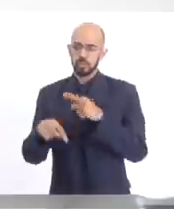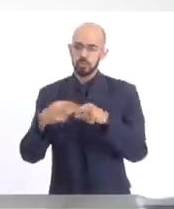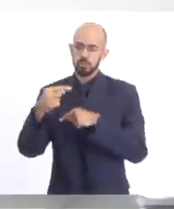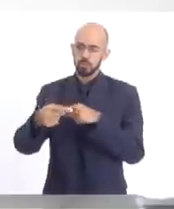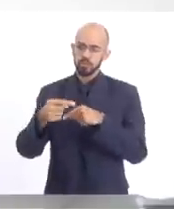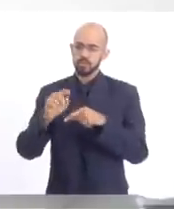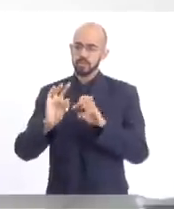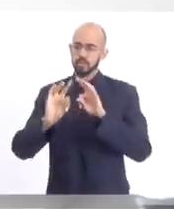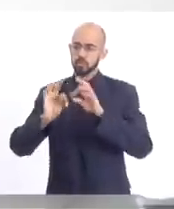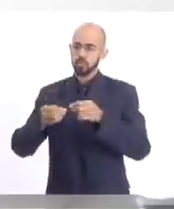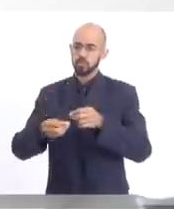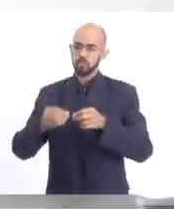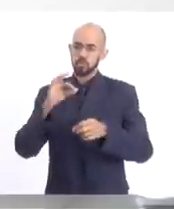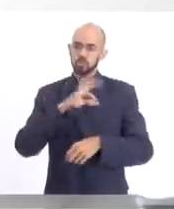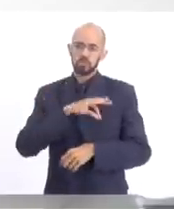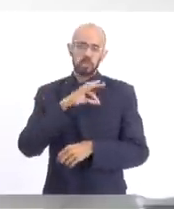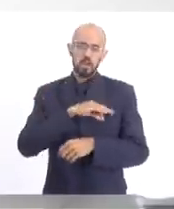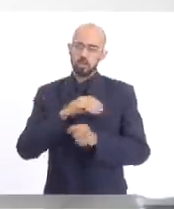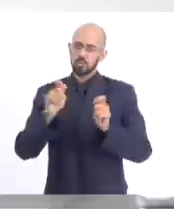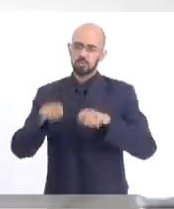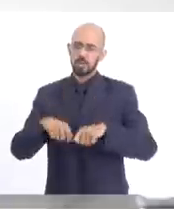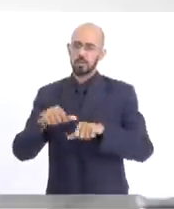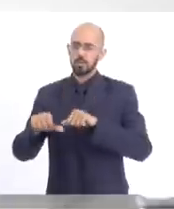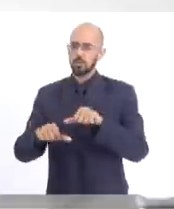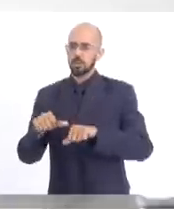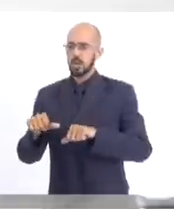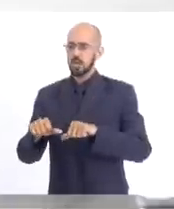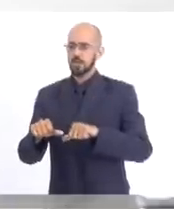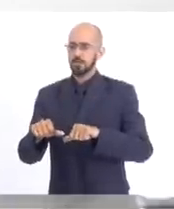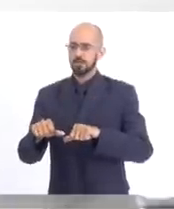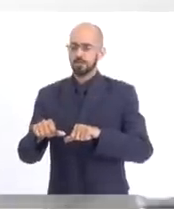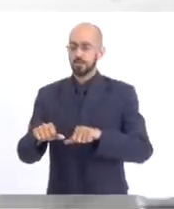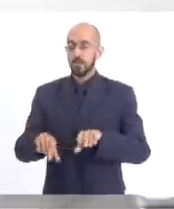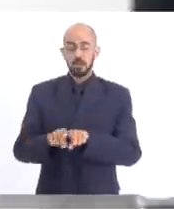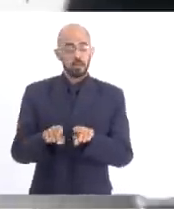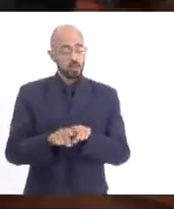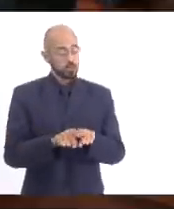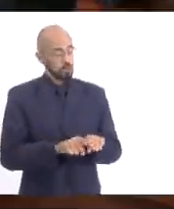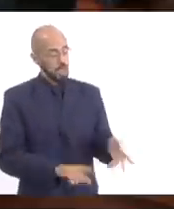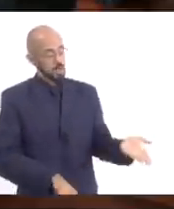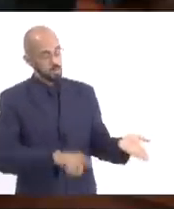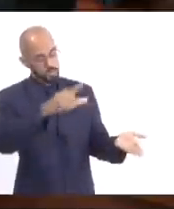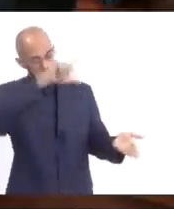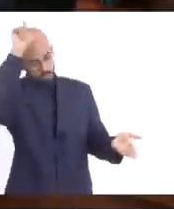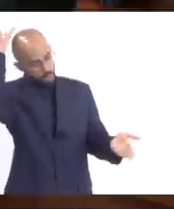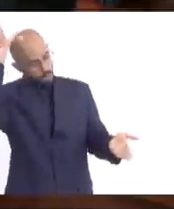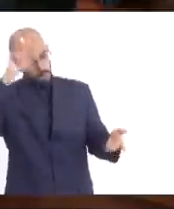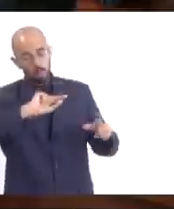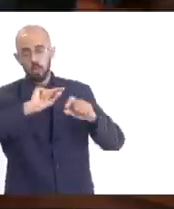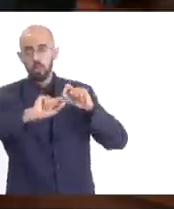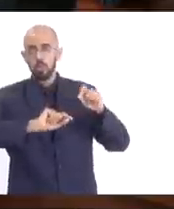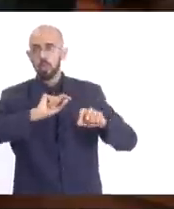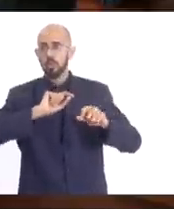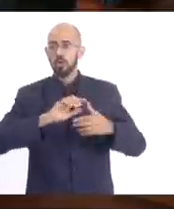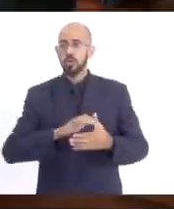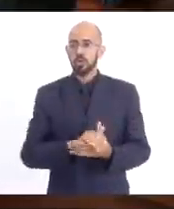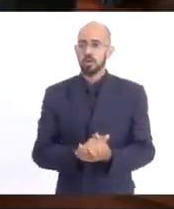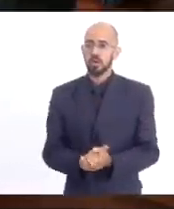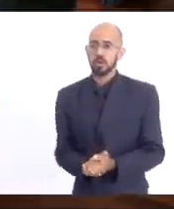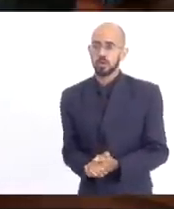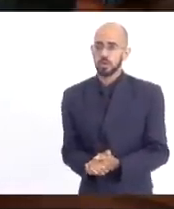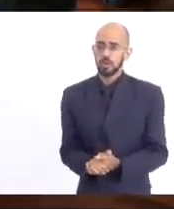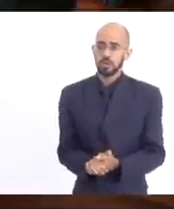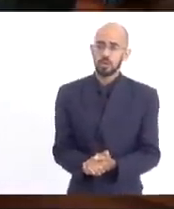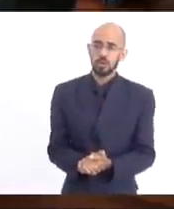a remuneração. Não tem como mudar isso. Em compensação, Luiz, havia um problema... Mas tem um parágrafo único do